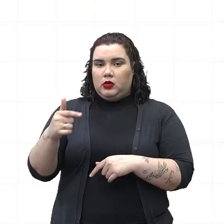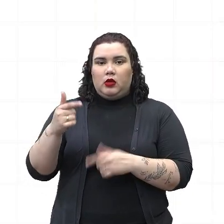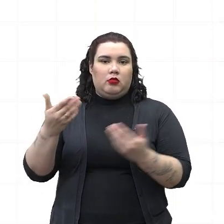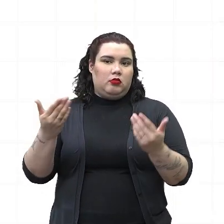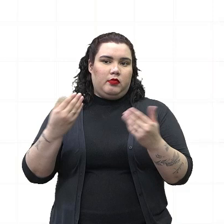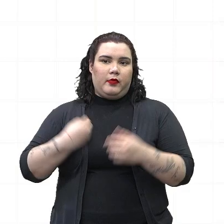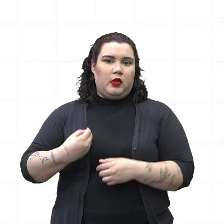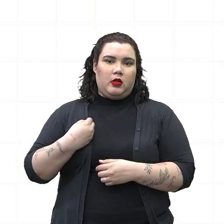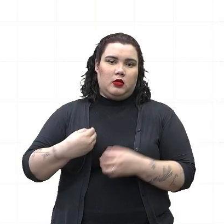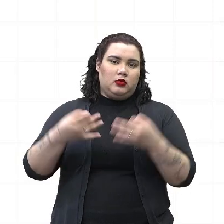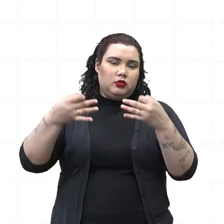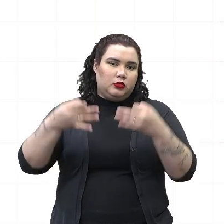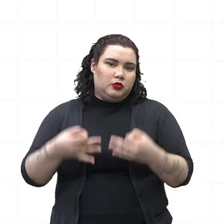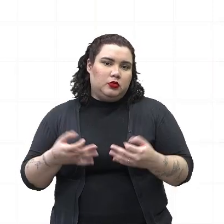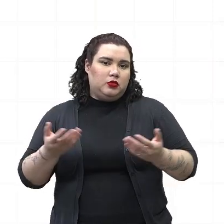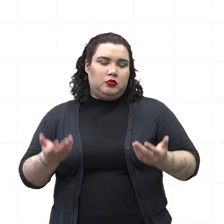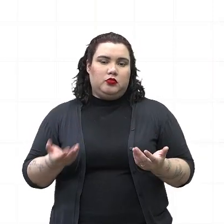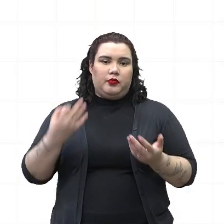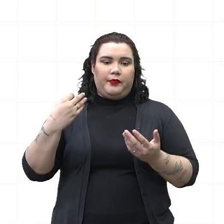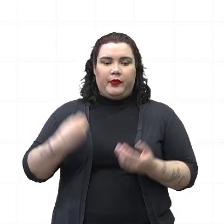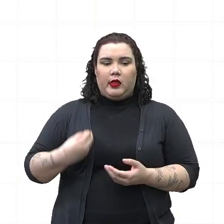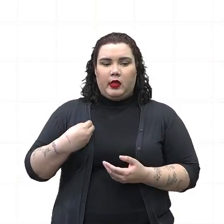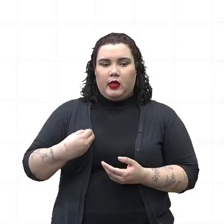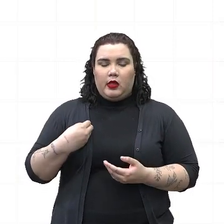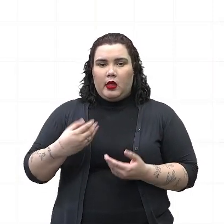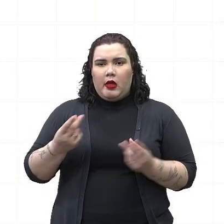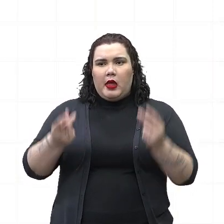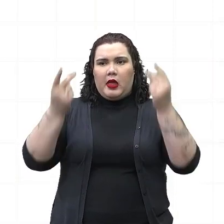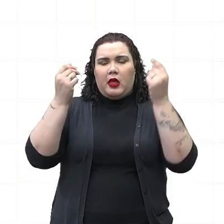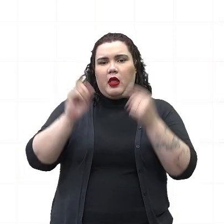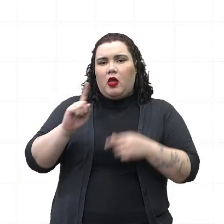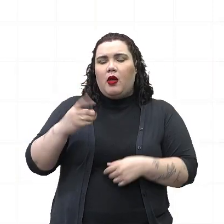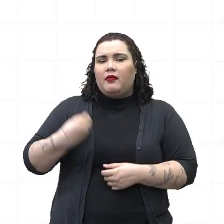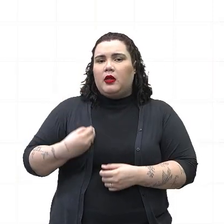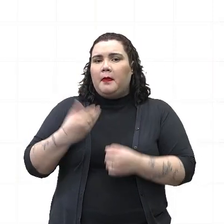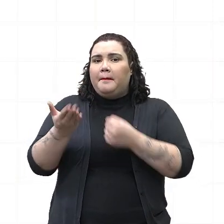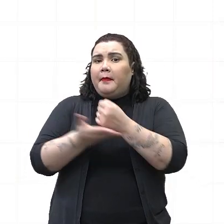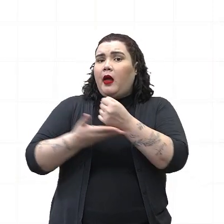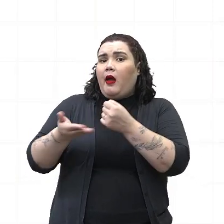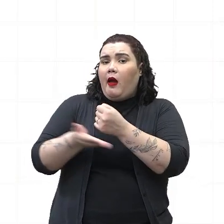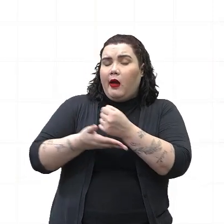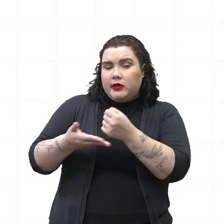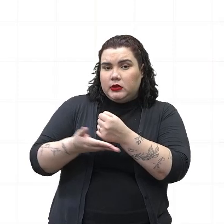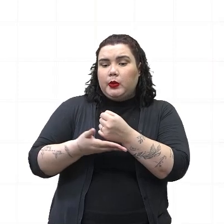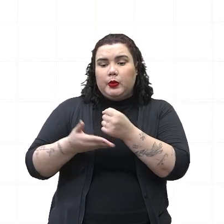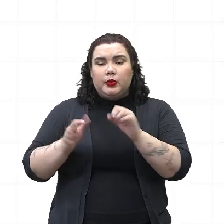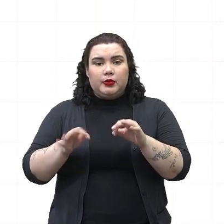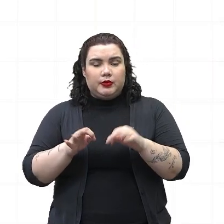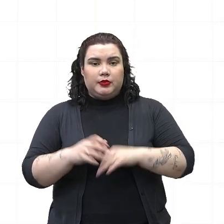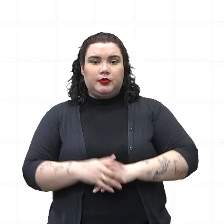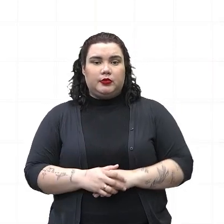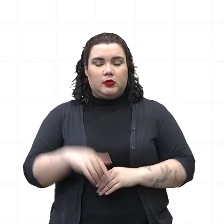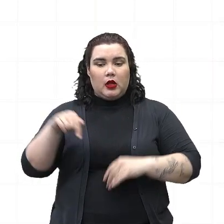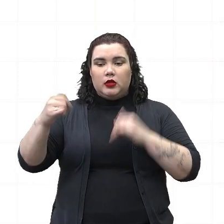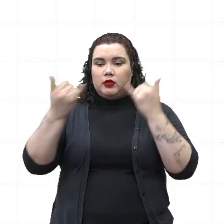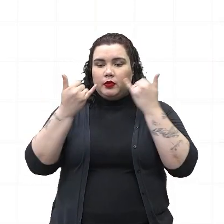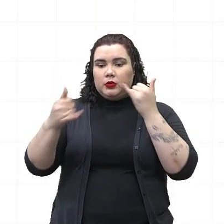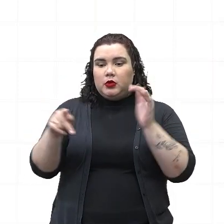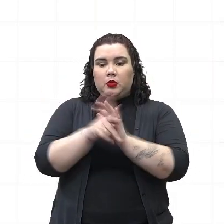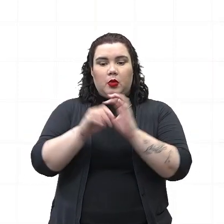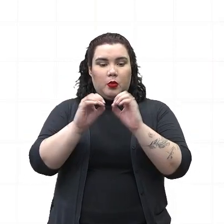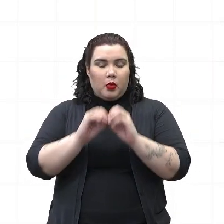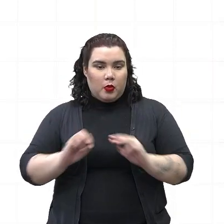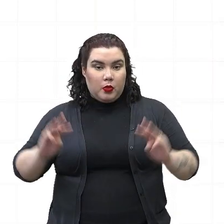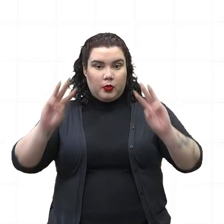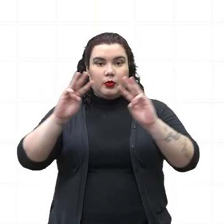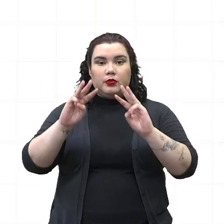conseguindo viver ali de maneira mínima. A gente não está nem falando de riqueza, a gente está falando de gente que vive ali de maneira mínima. Né? Esses dados aí são da ONU. Ó. É